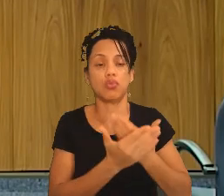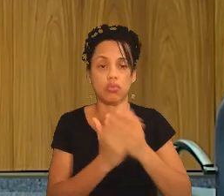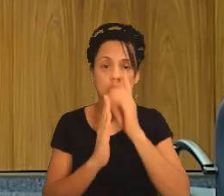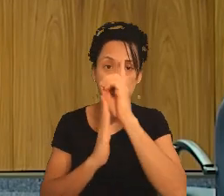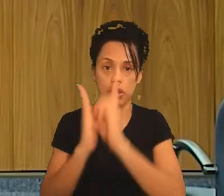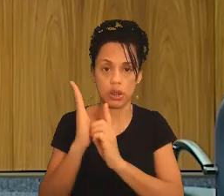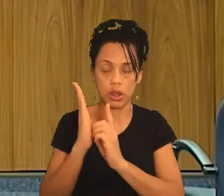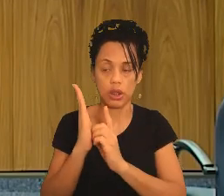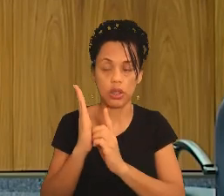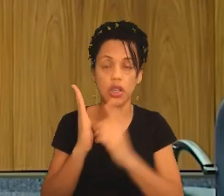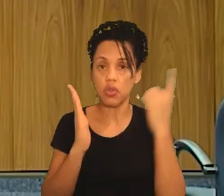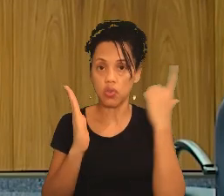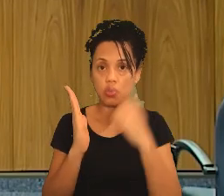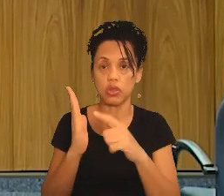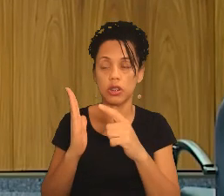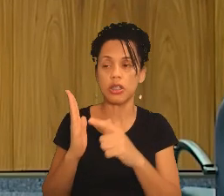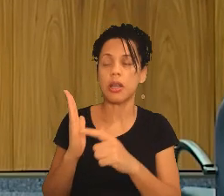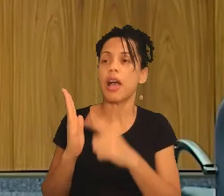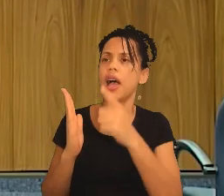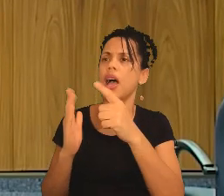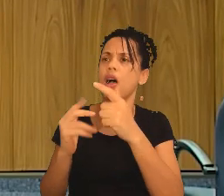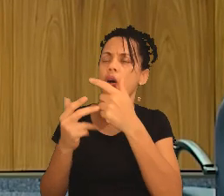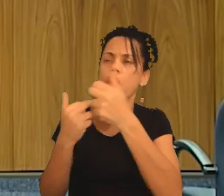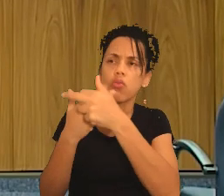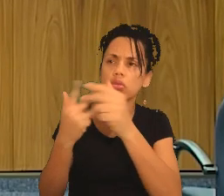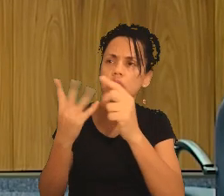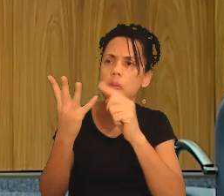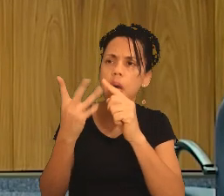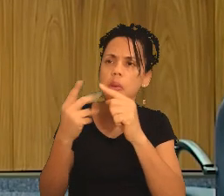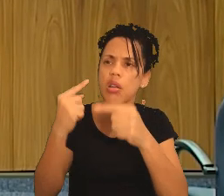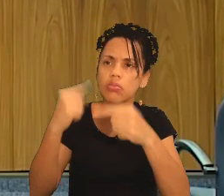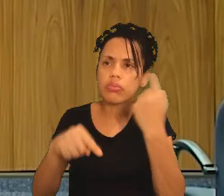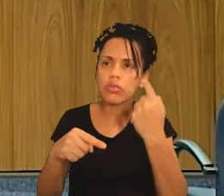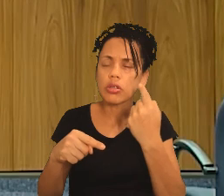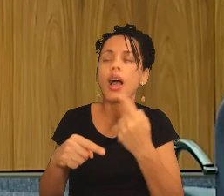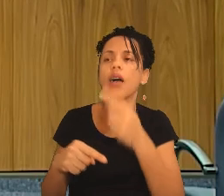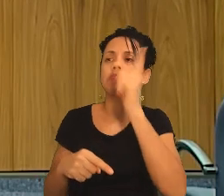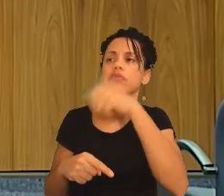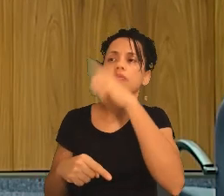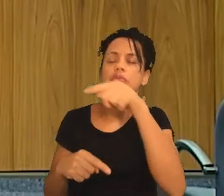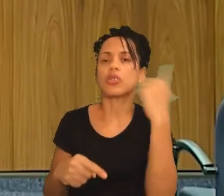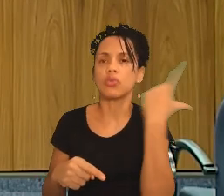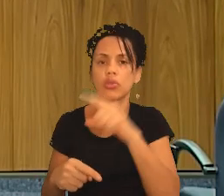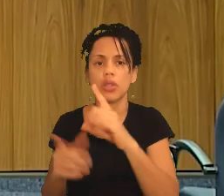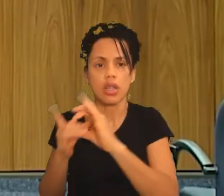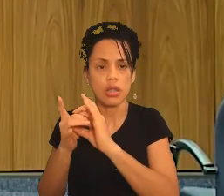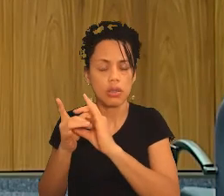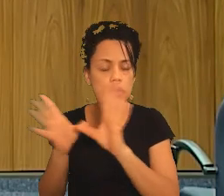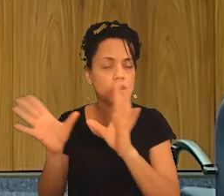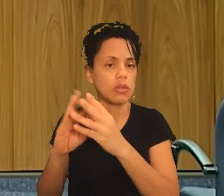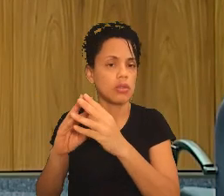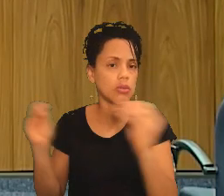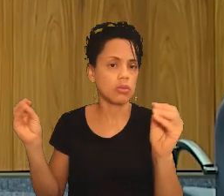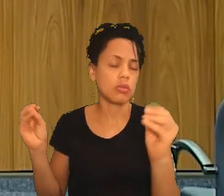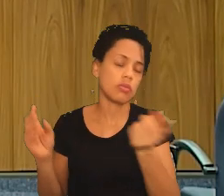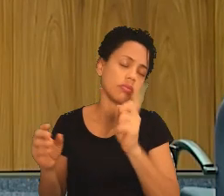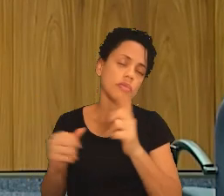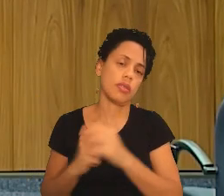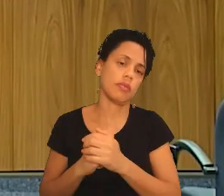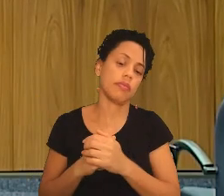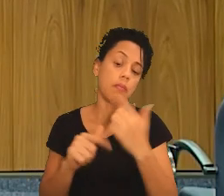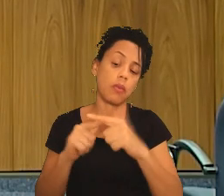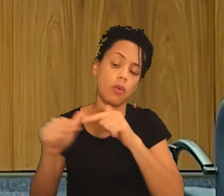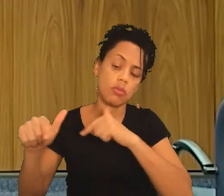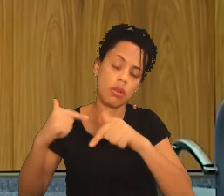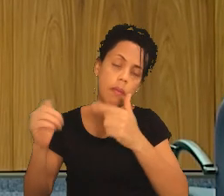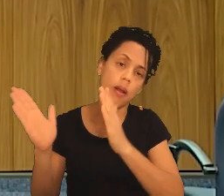de certas naturalizações históricas, certos sensos comuns, e que o direito, infelizmente, nem sempre no estudo do